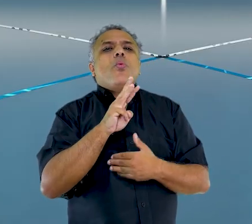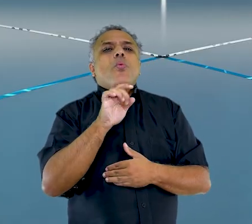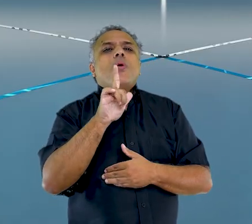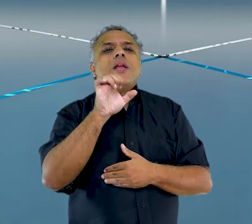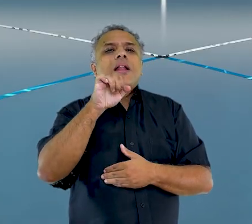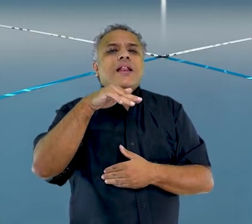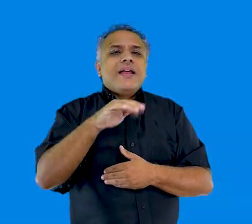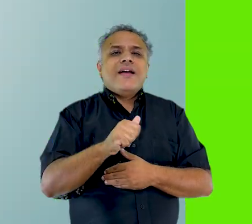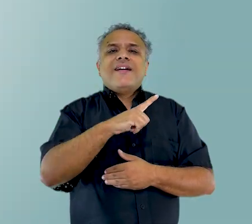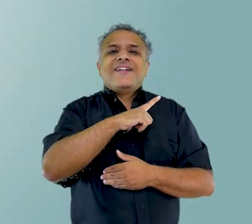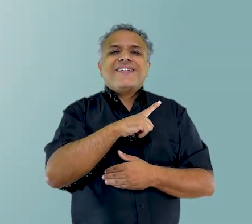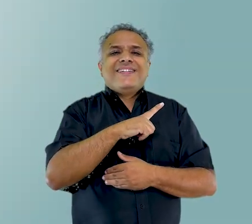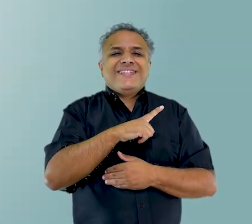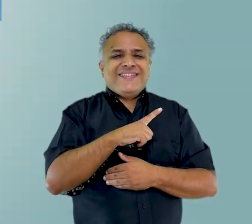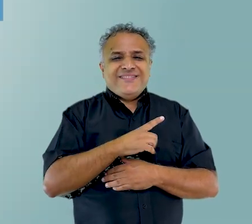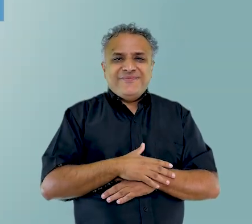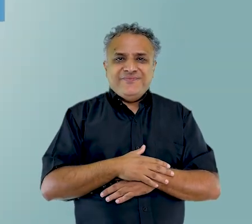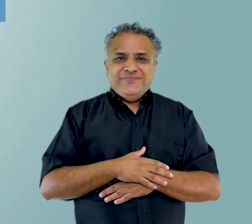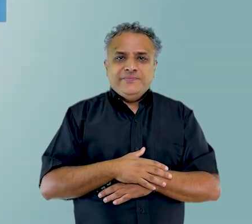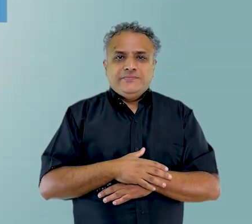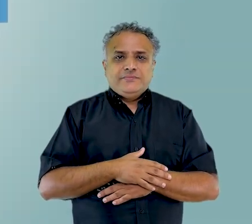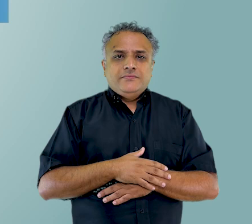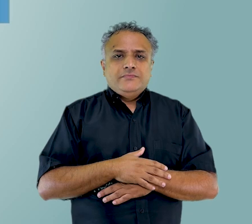IT Entrevista.